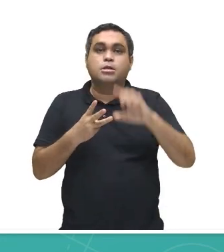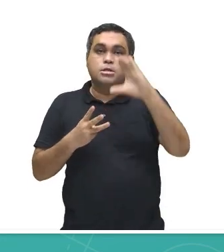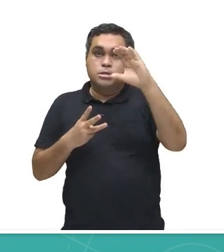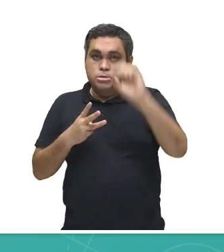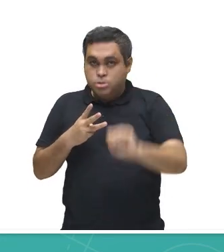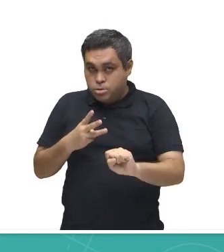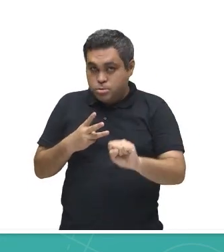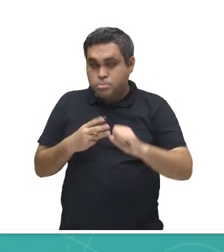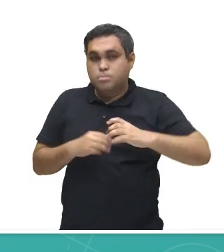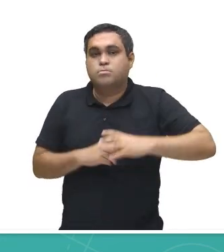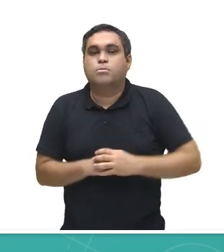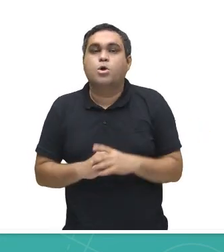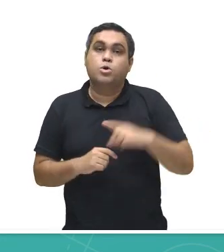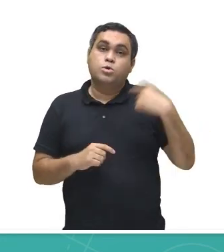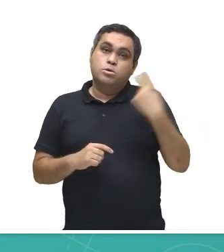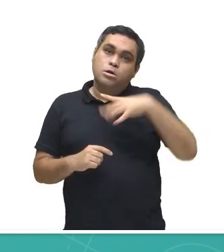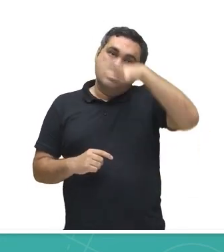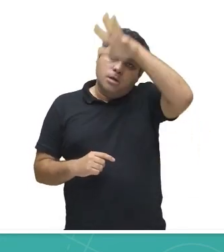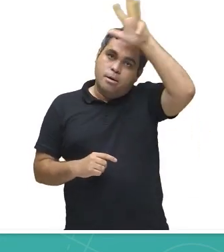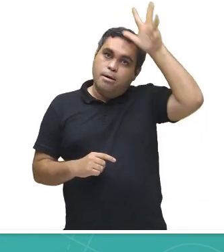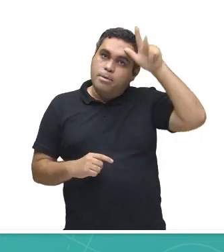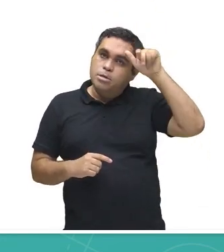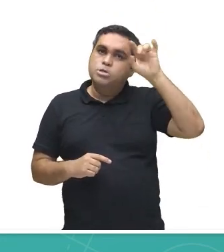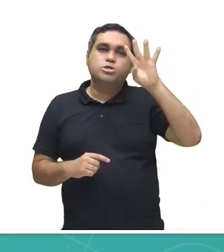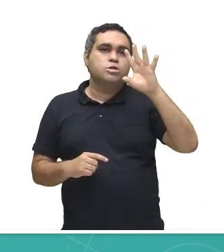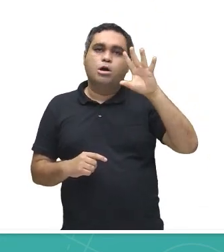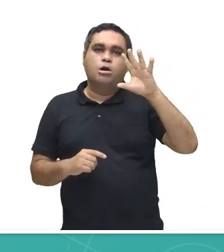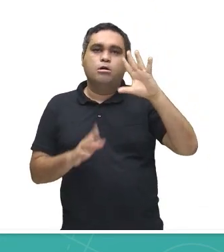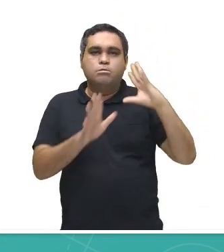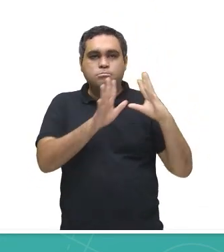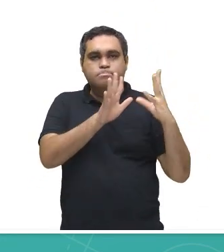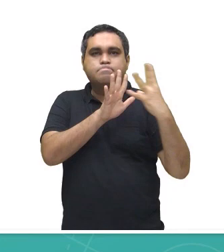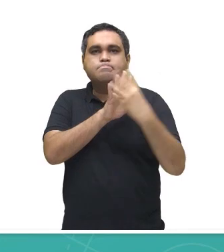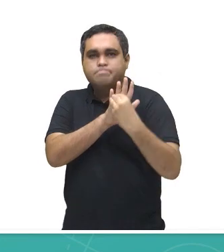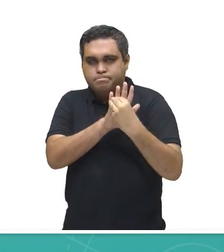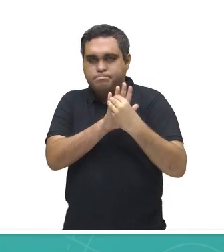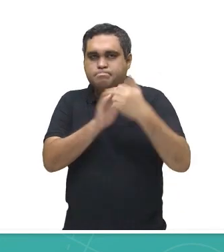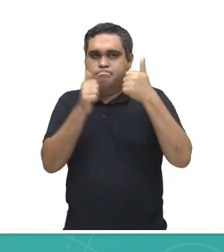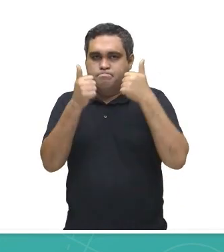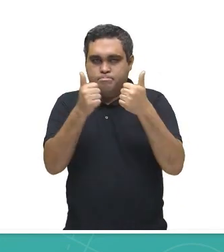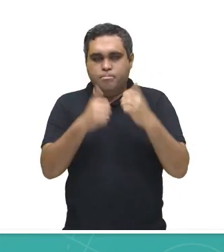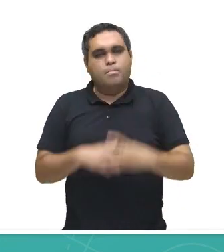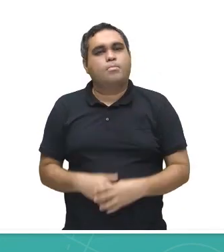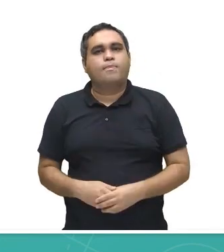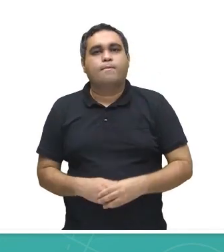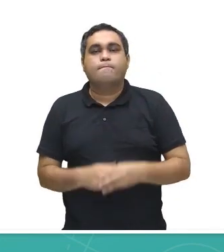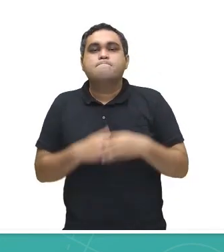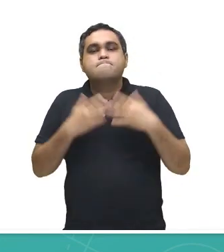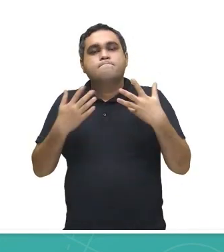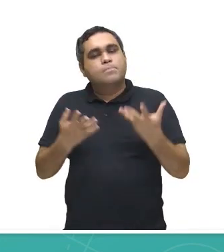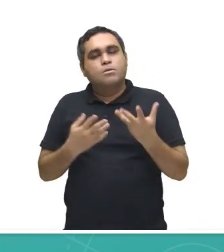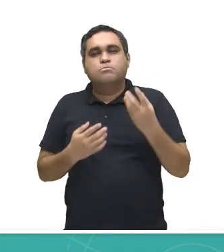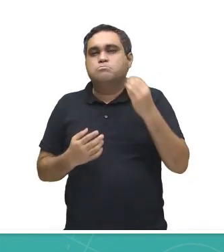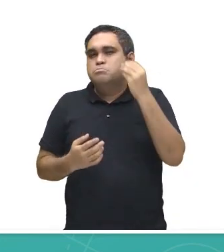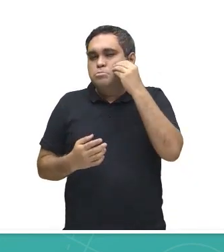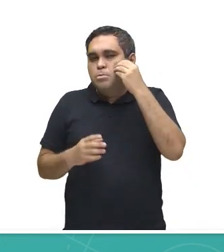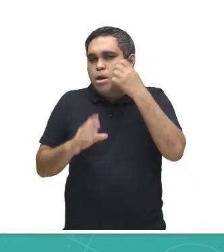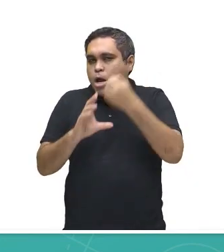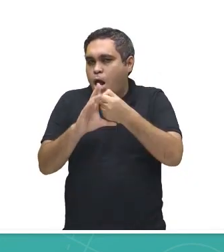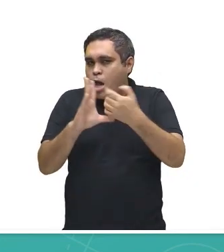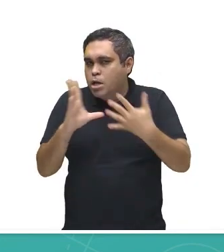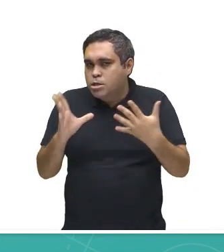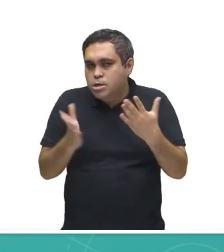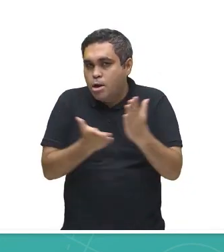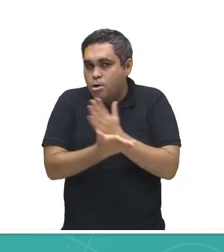uma, né, que vai ser na Amazônia, ok, gente? Vamos verificar também algumas características